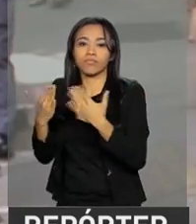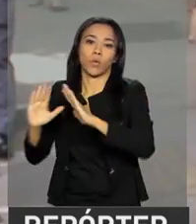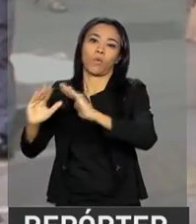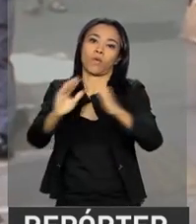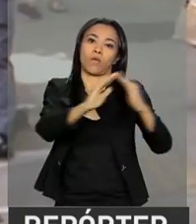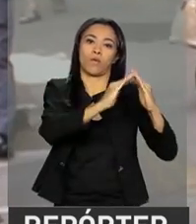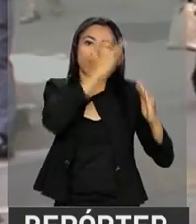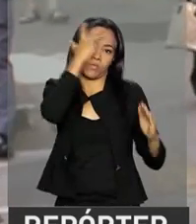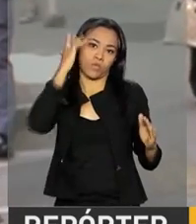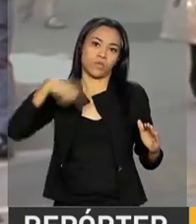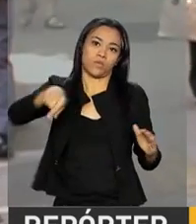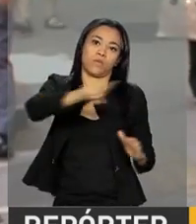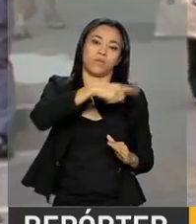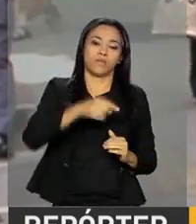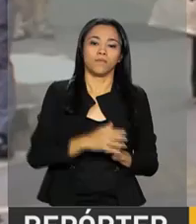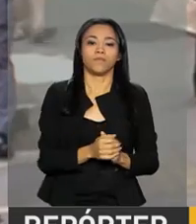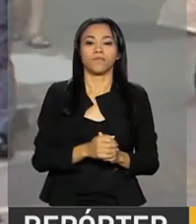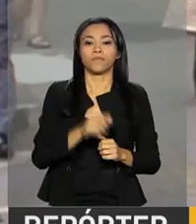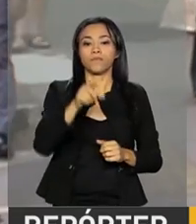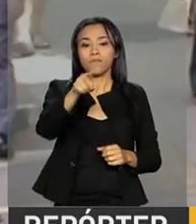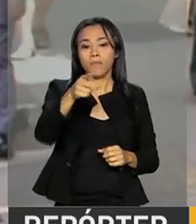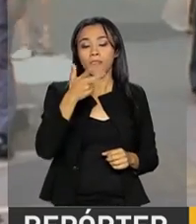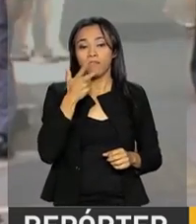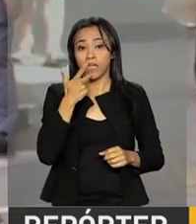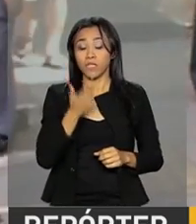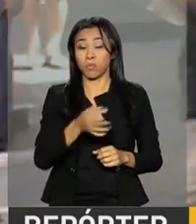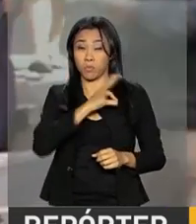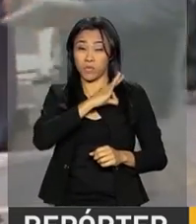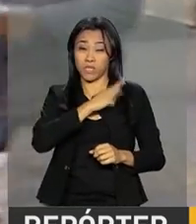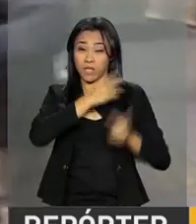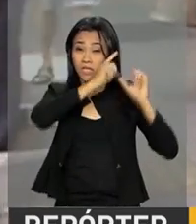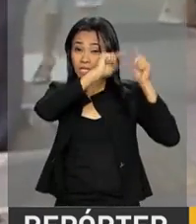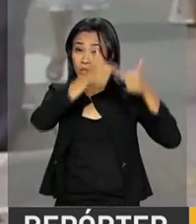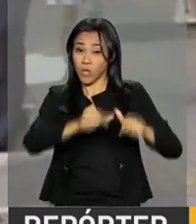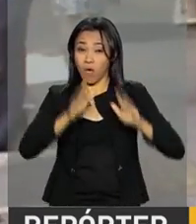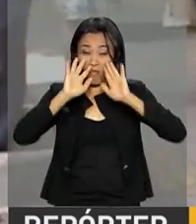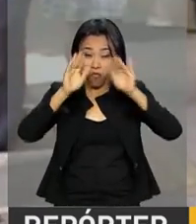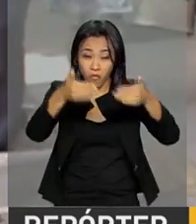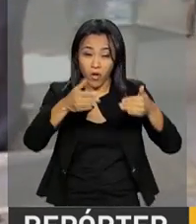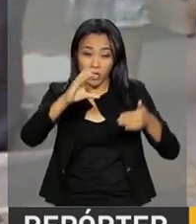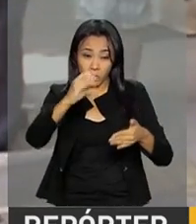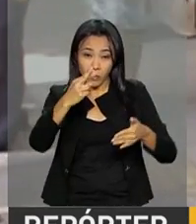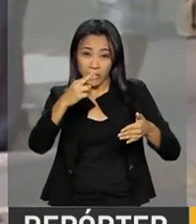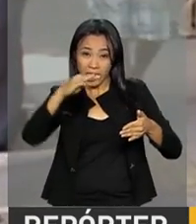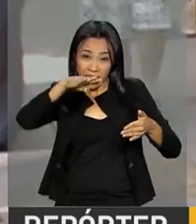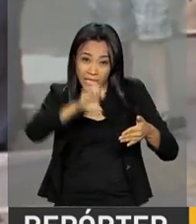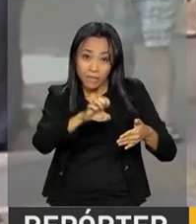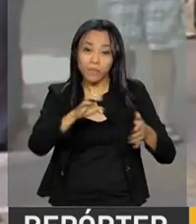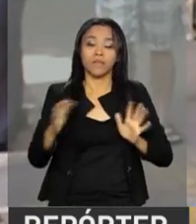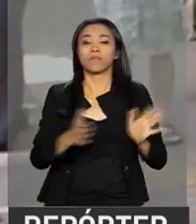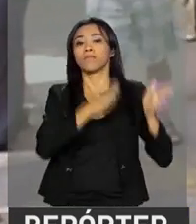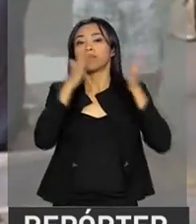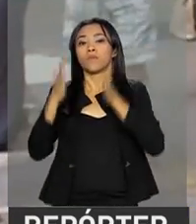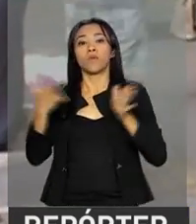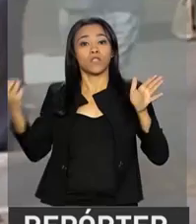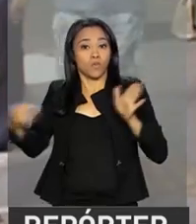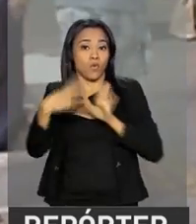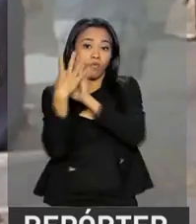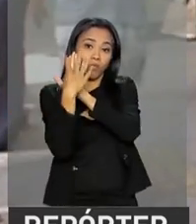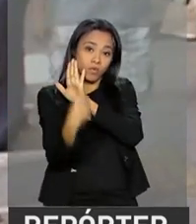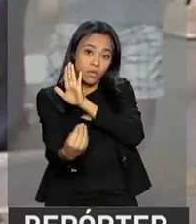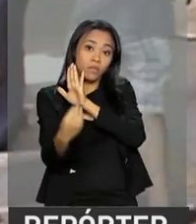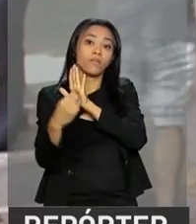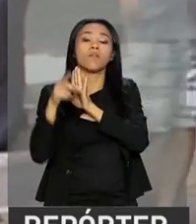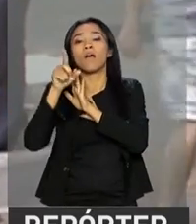O policiamento tradicional, ele foca no criminoso, no crime. Já o policiamento comunitário,